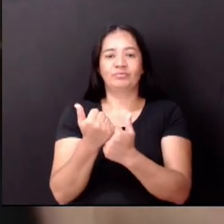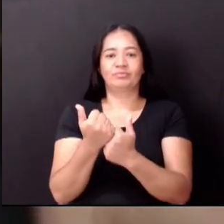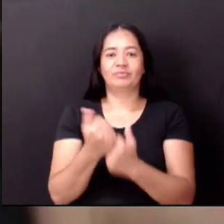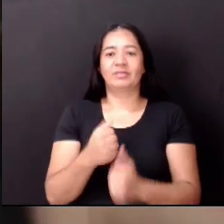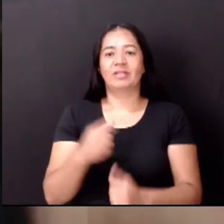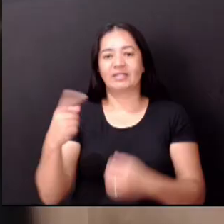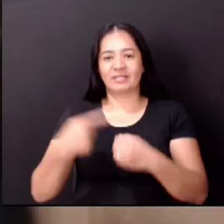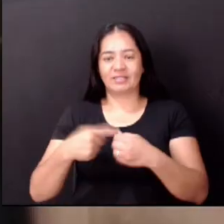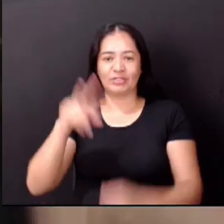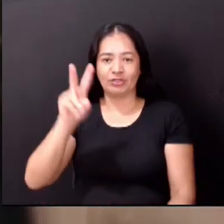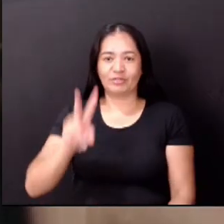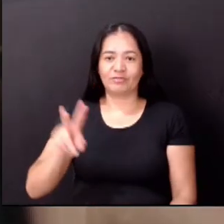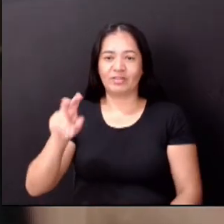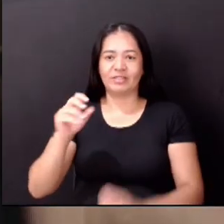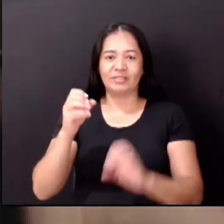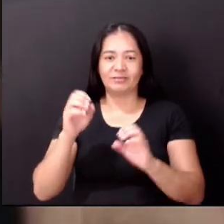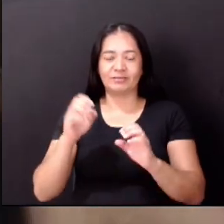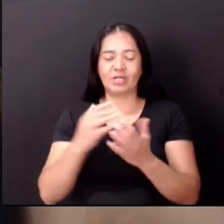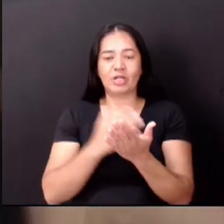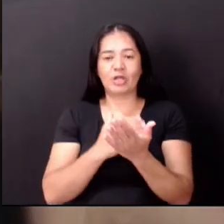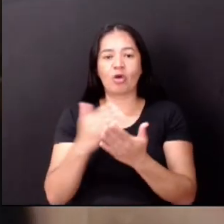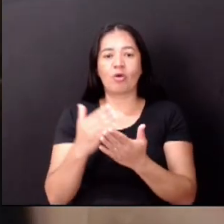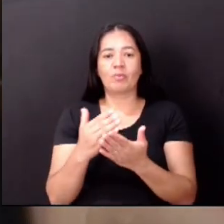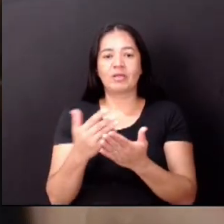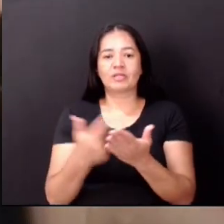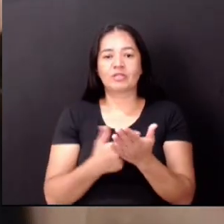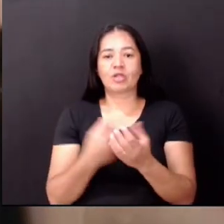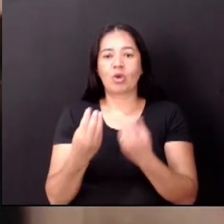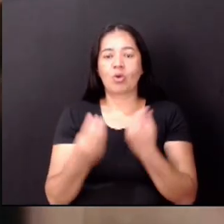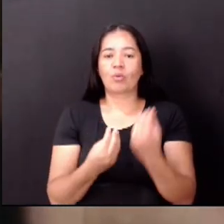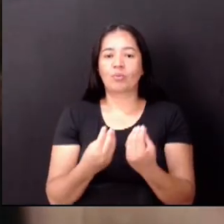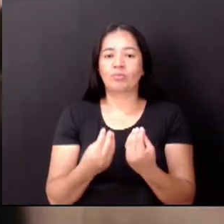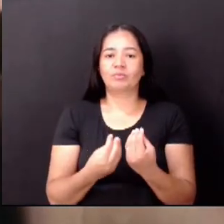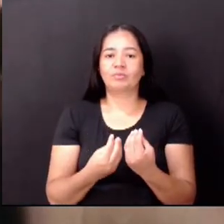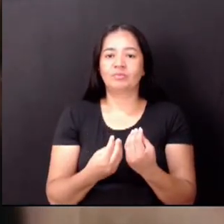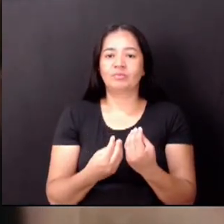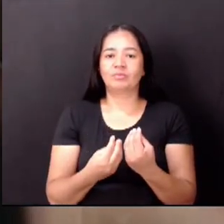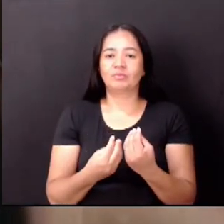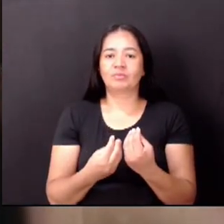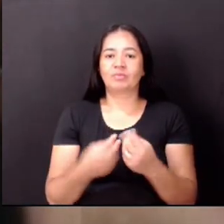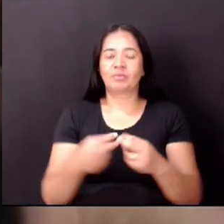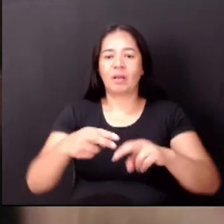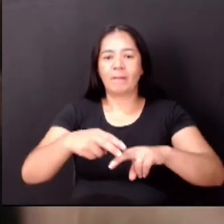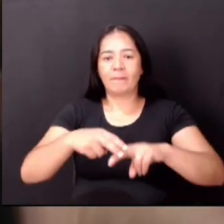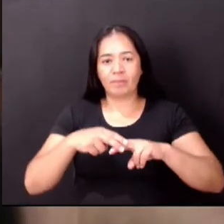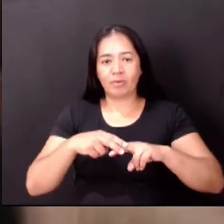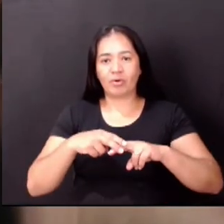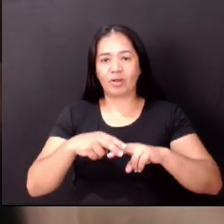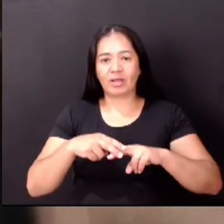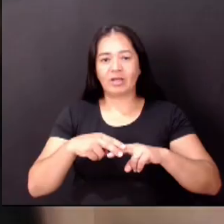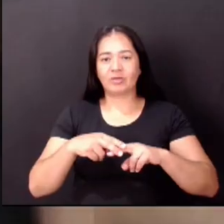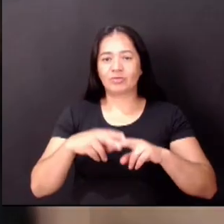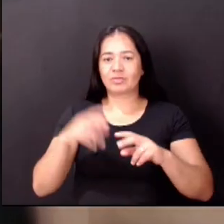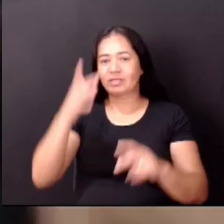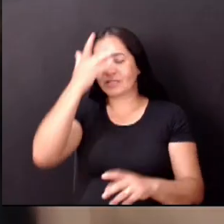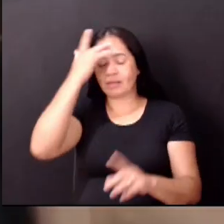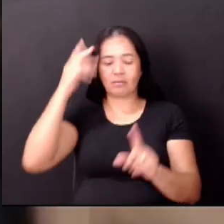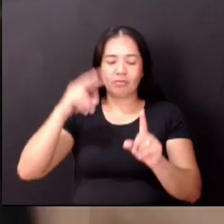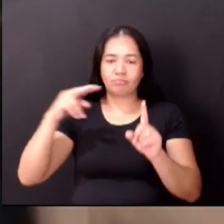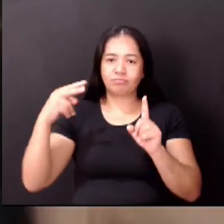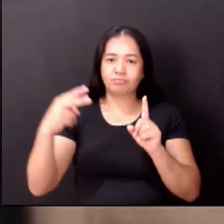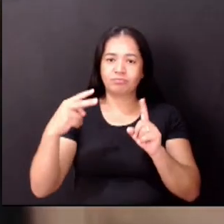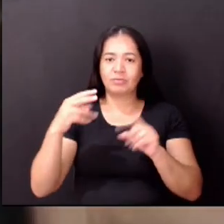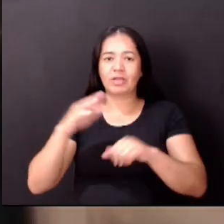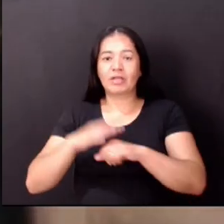ele começa o livro, na verdade, a partir da vinda desse visionário que foi fundador do Cartonifício ao Brasil.